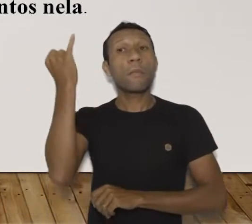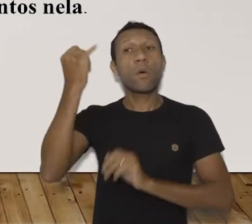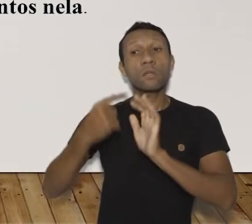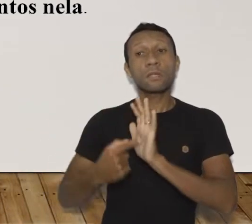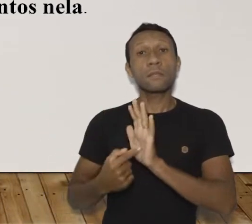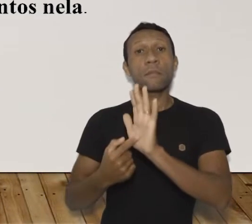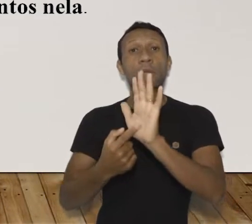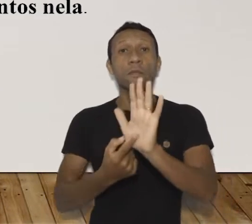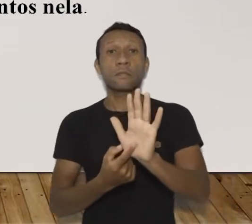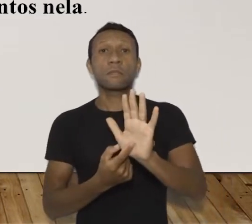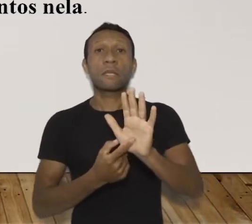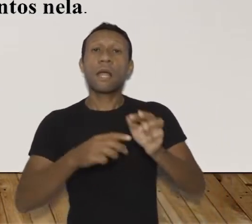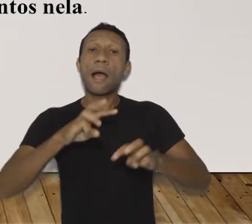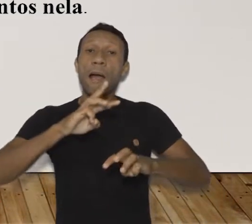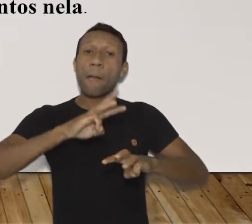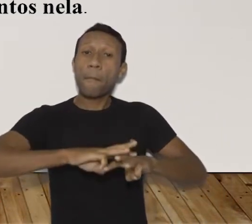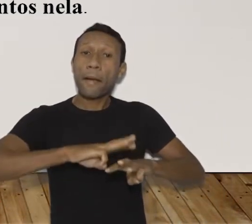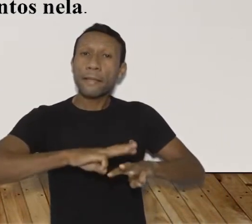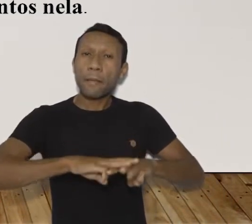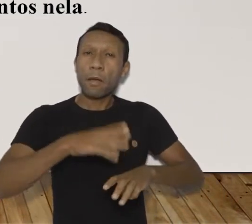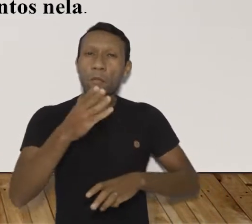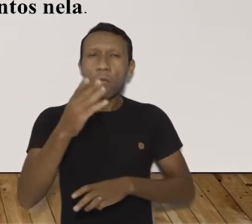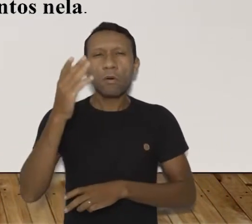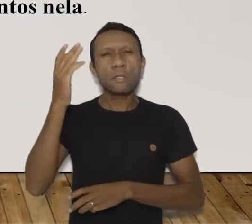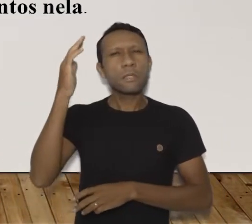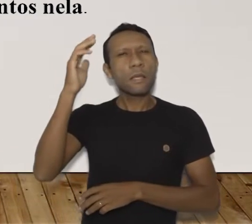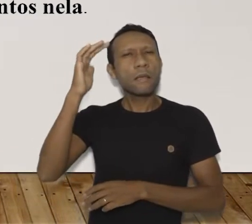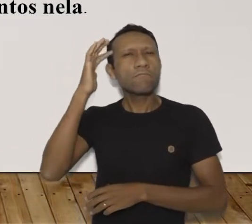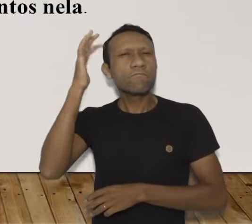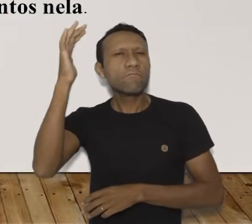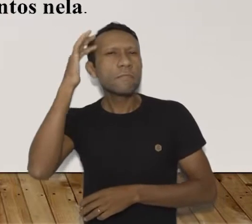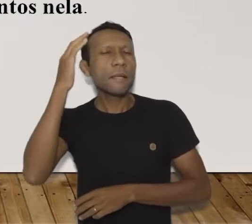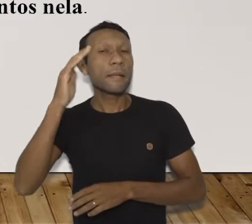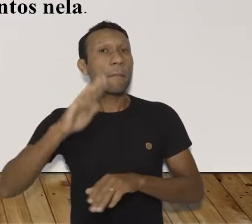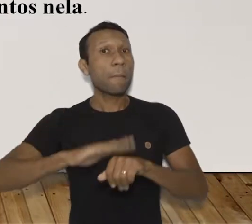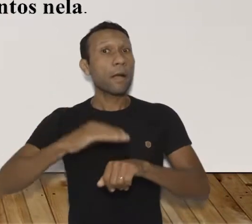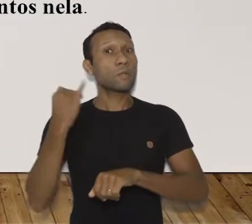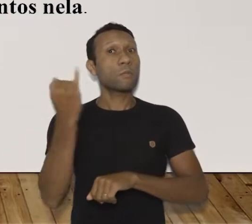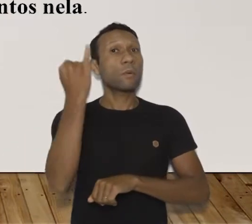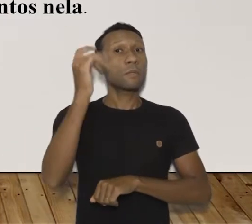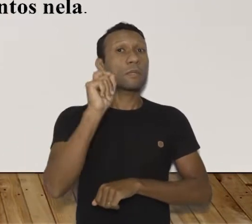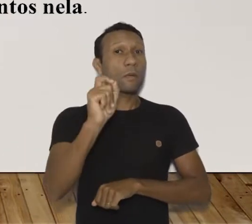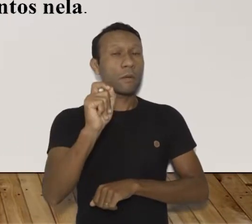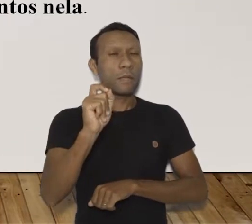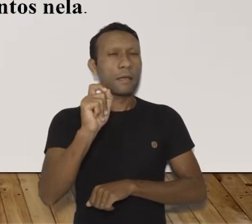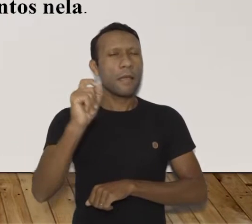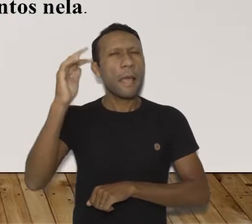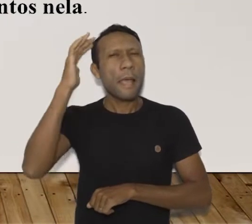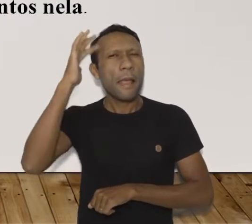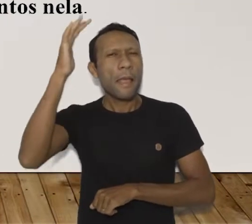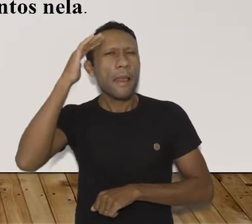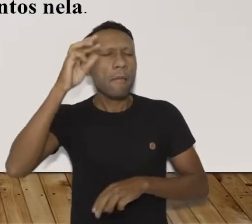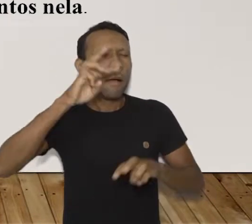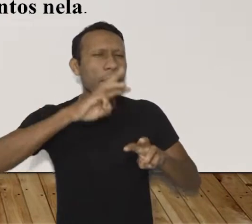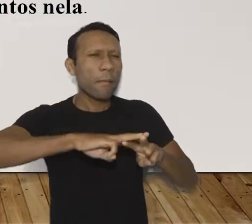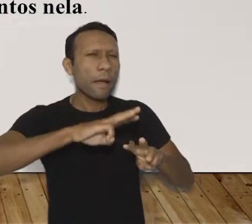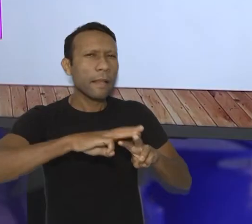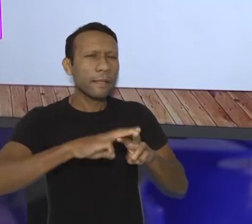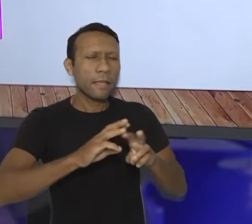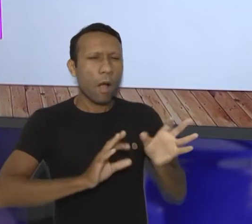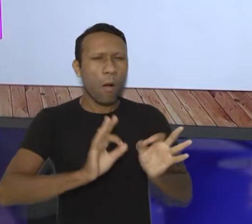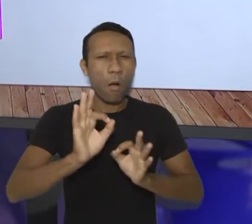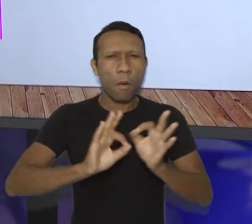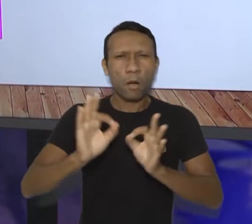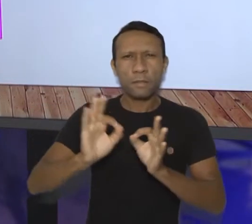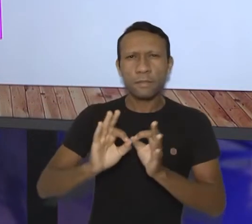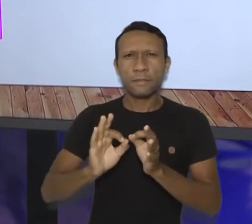representação matemática para facilitar o seu raciocínio, mas o importante mesmo é pensar matematicamente e registrar a sua estratégia.